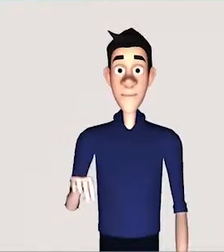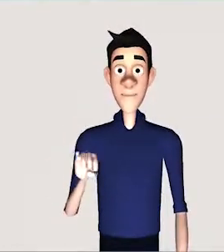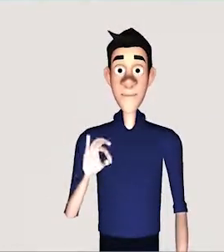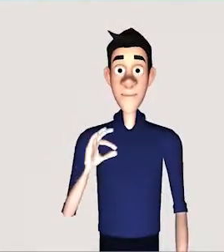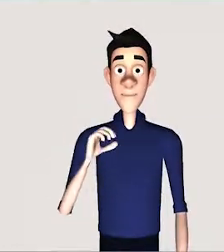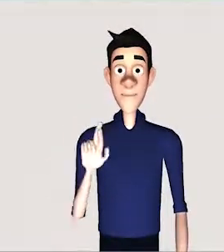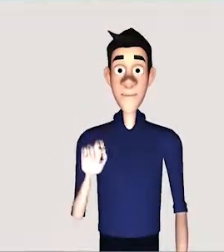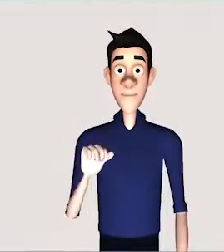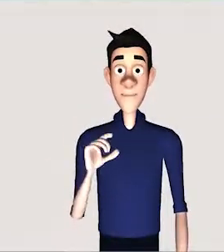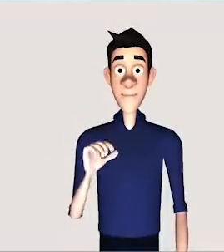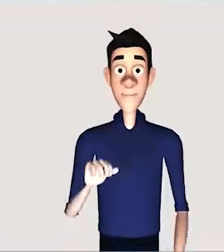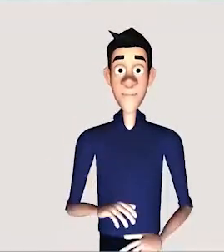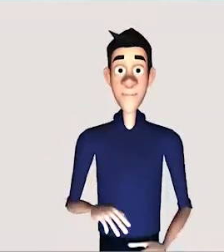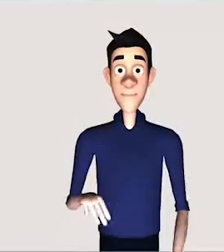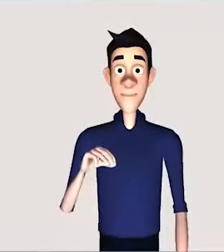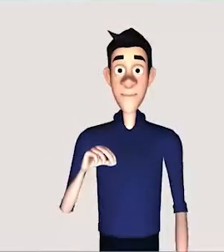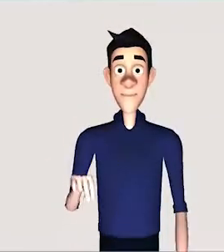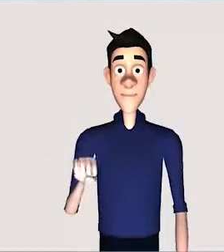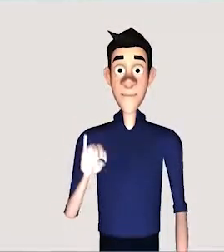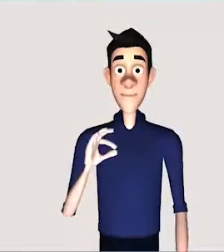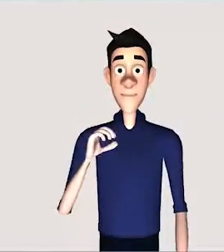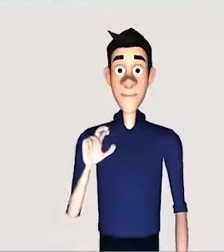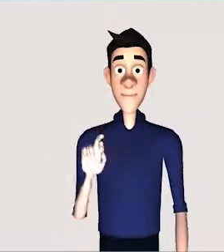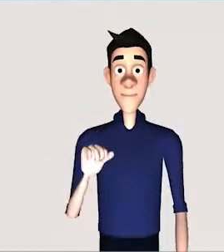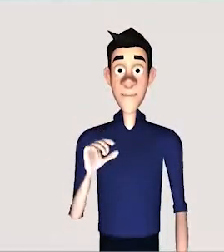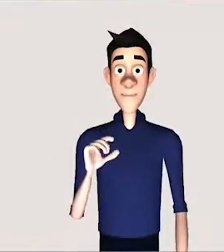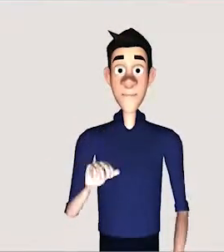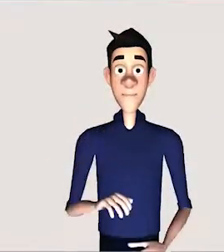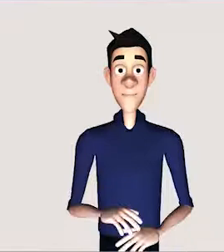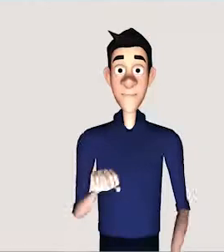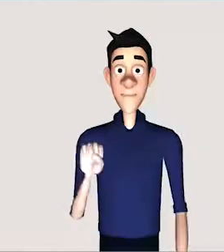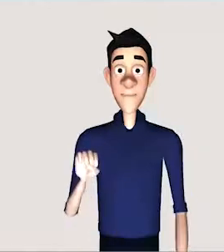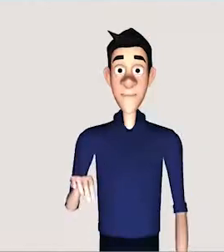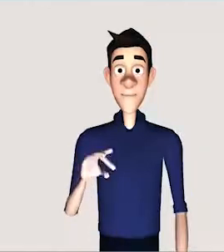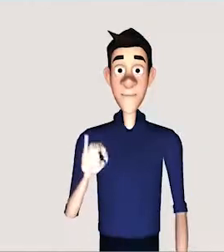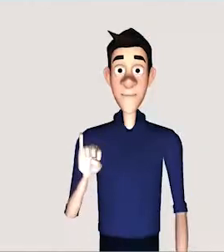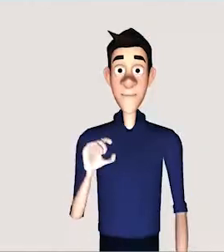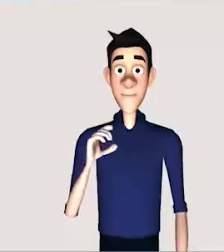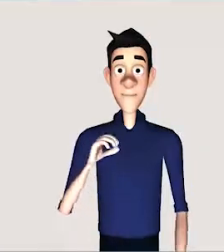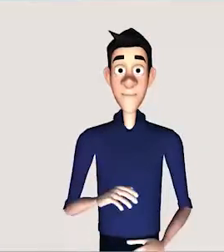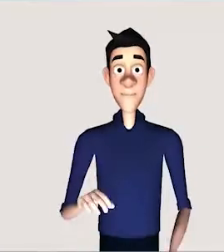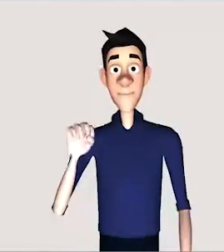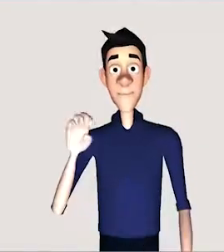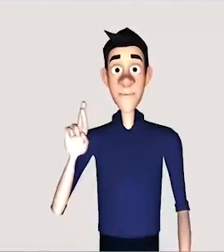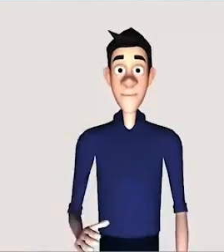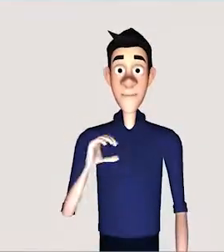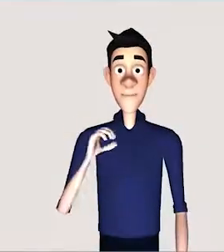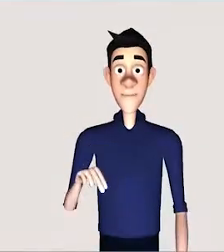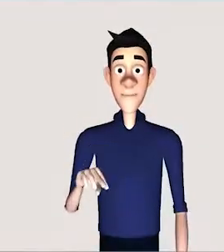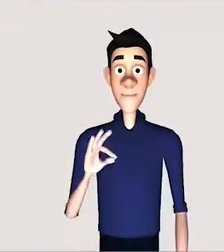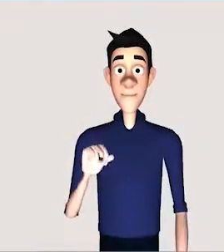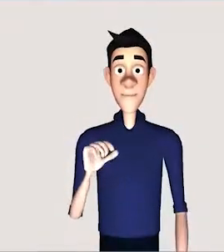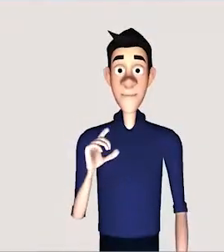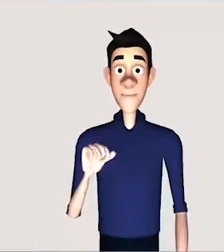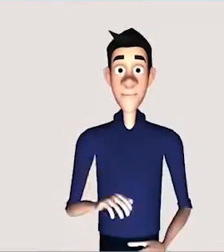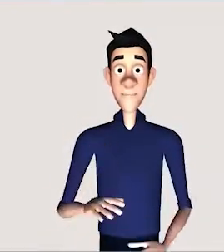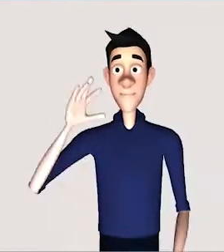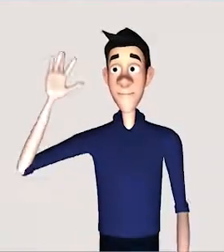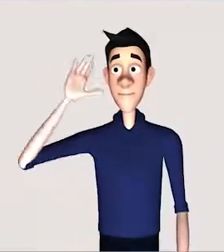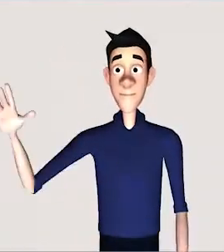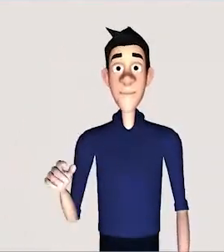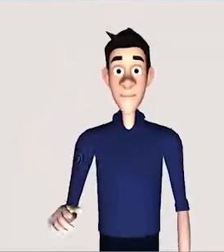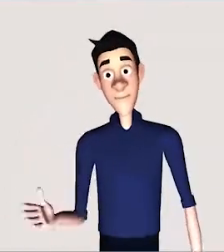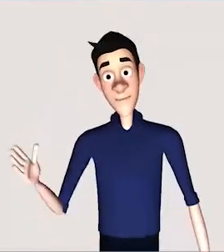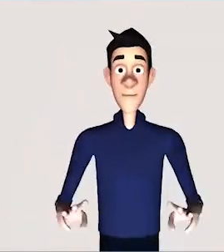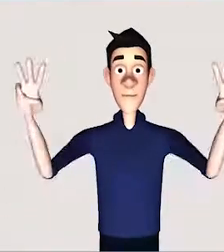número limitado de entradas, de modo que essas pessoas possam ser monitoradas no sentido de serem contadas. Porque imagina que esse